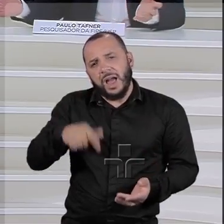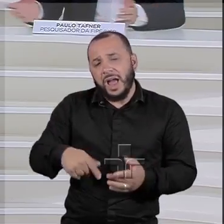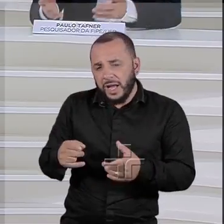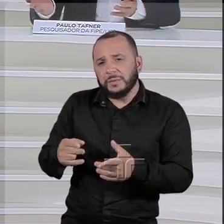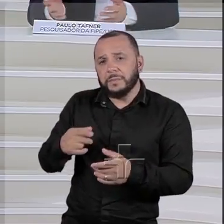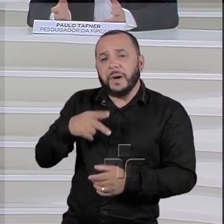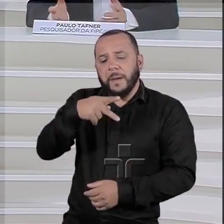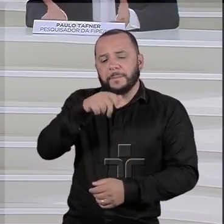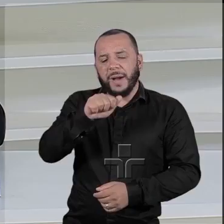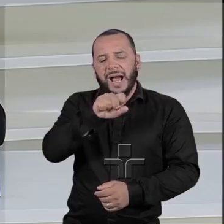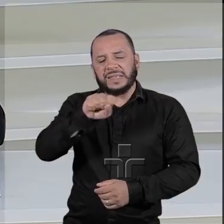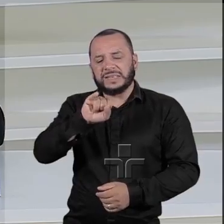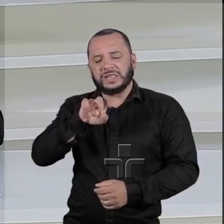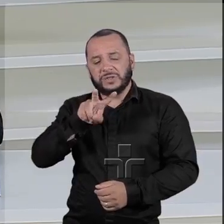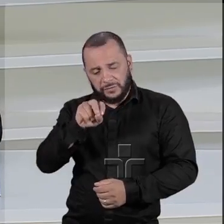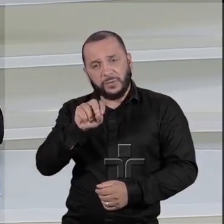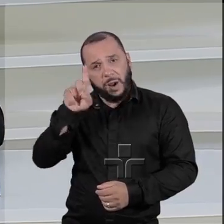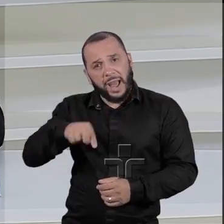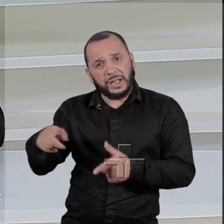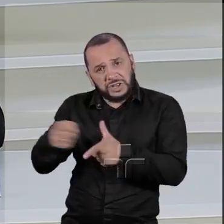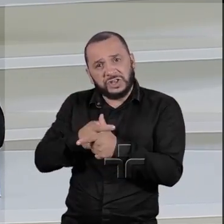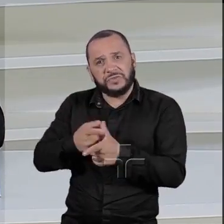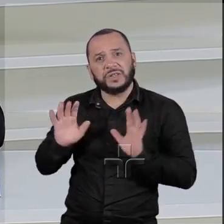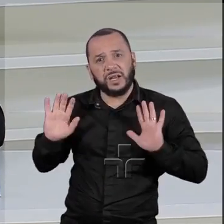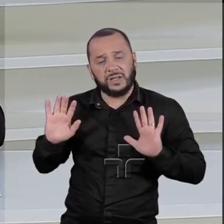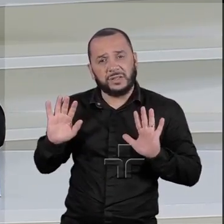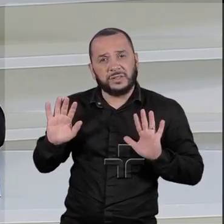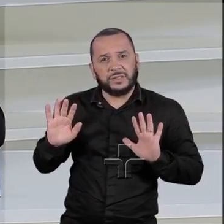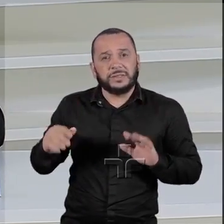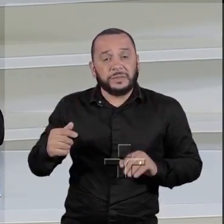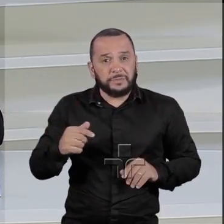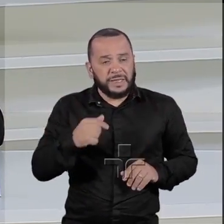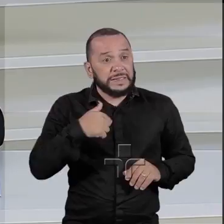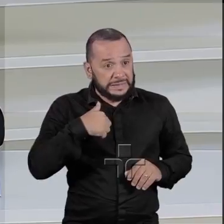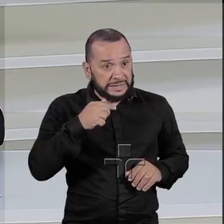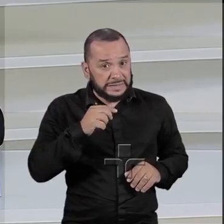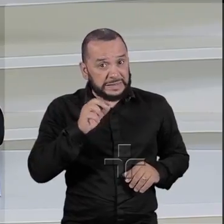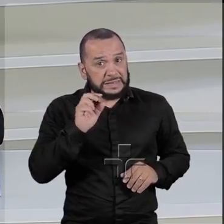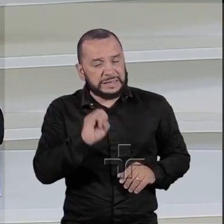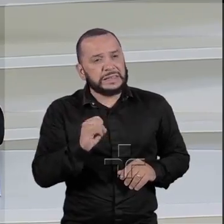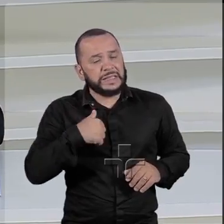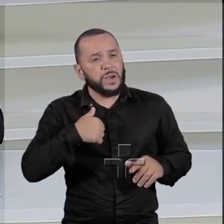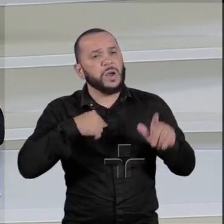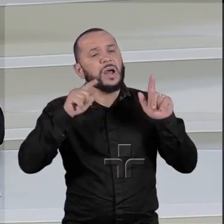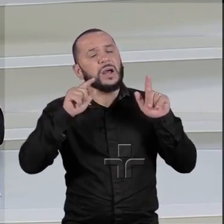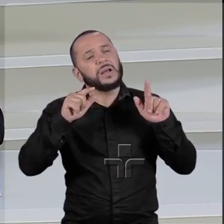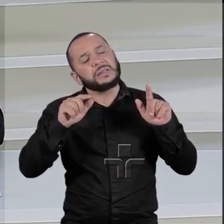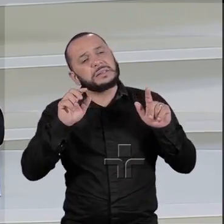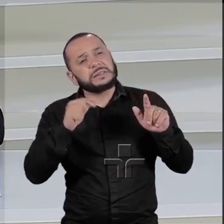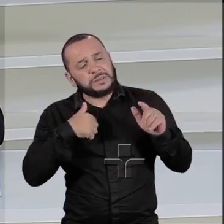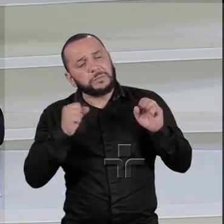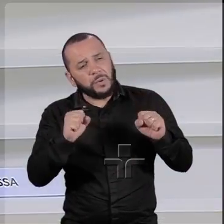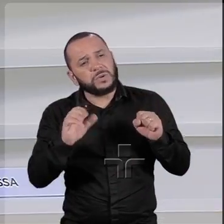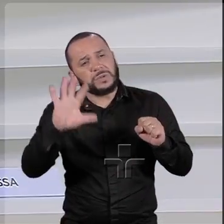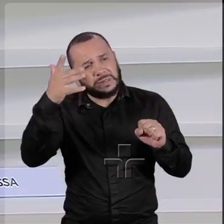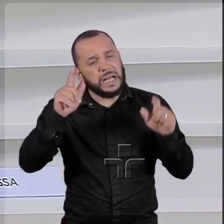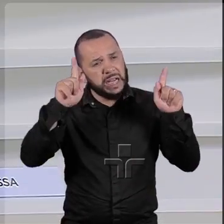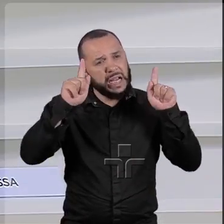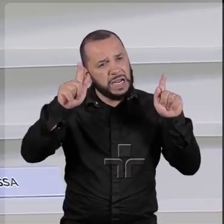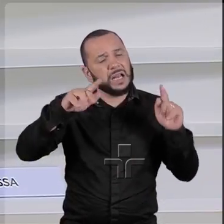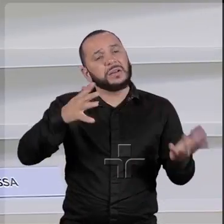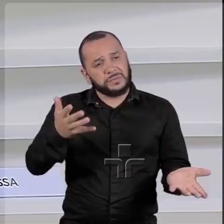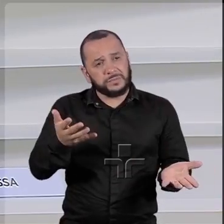tá? sim. Tem jeito, é uma dívida constituída, Mas só que ela é diferente. isso é o que gera greve, né? Não pode ser que gere greve, veja